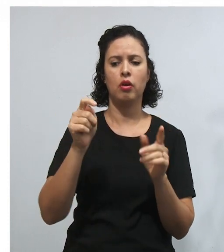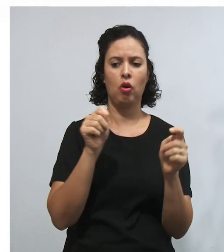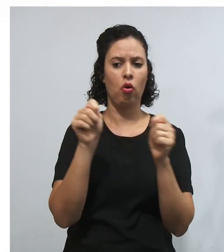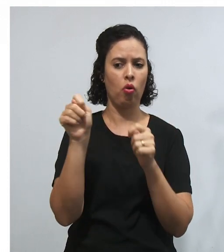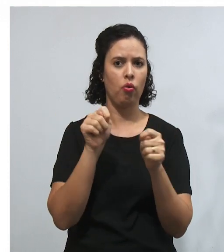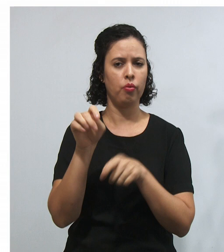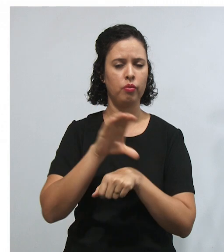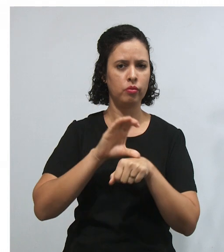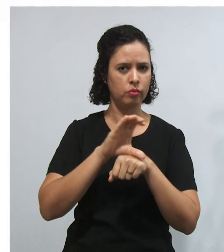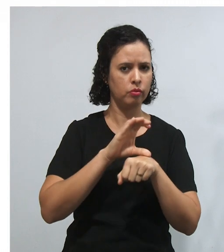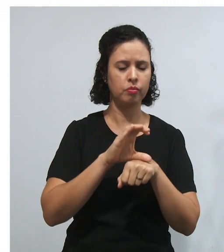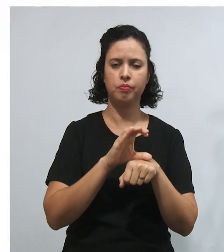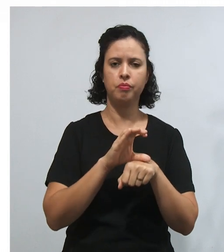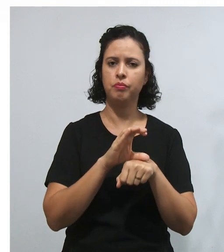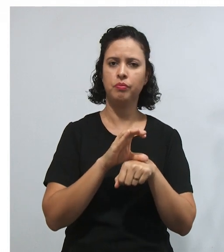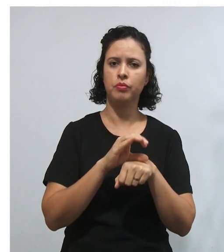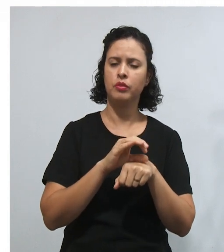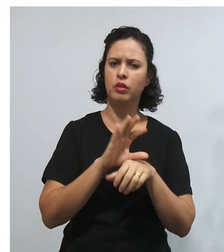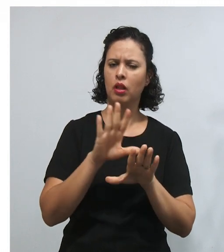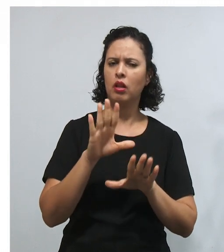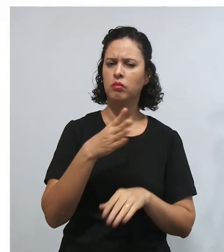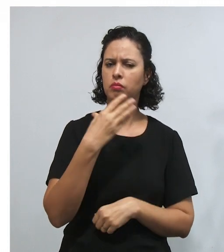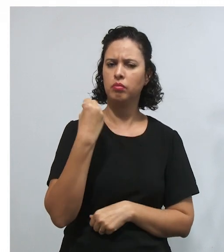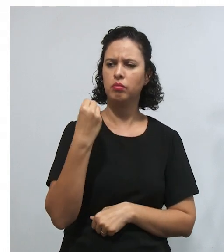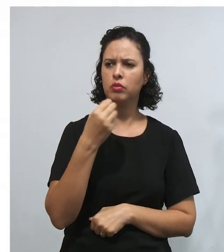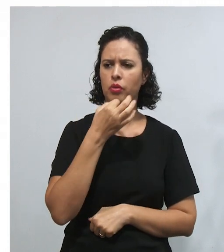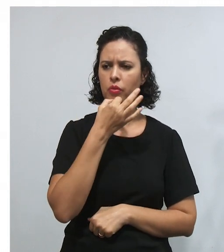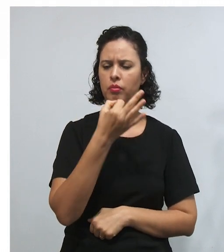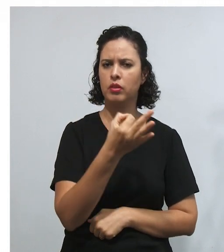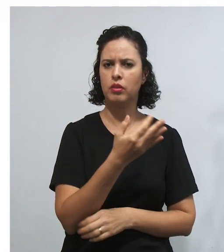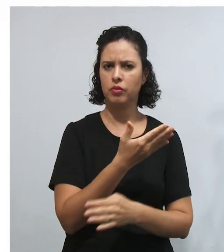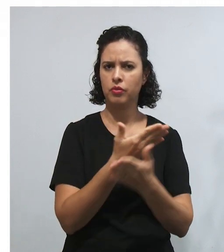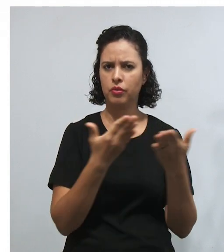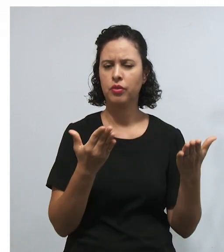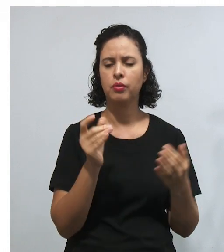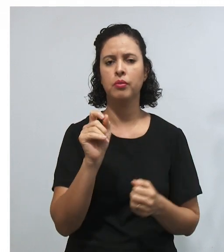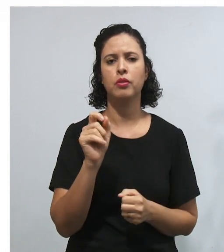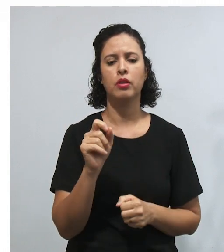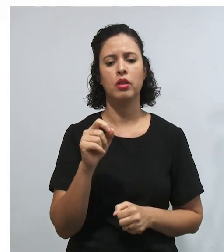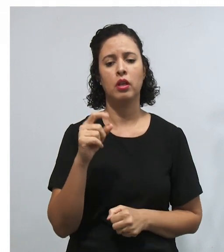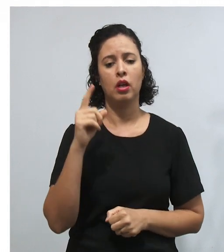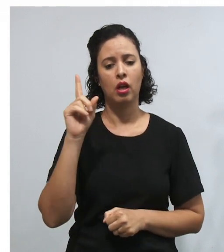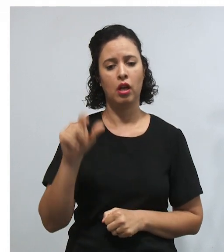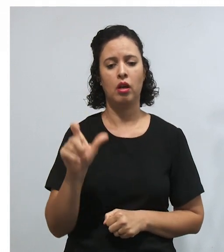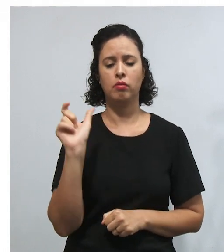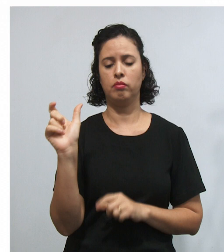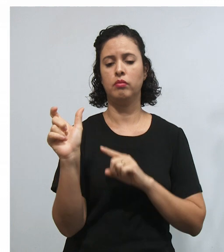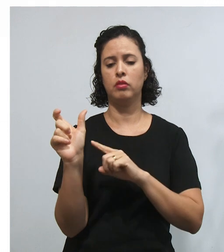de constitucionalidade. Eu não me recordo se eu comentei com vocês que o preâmbulo,